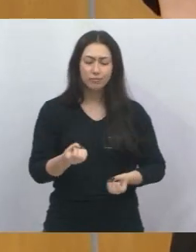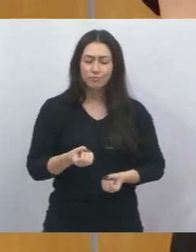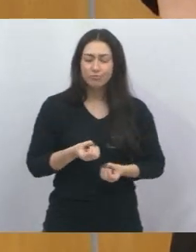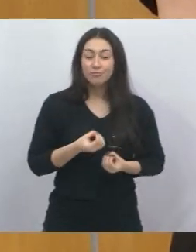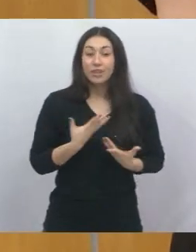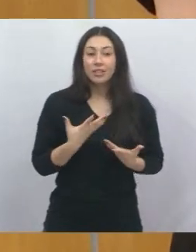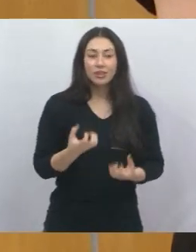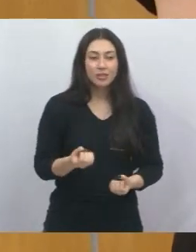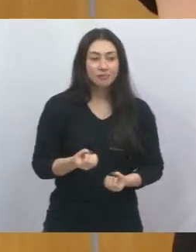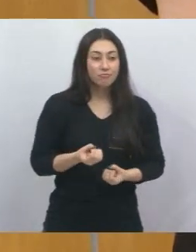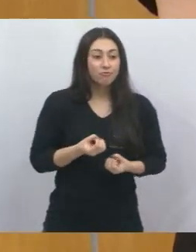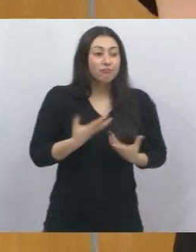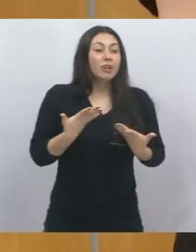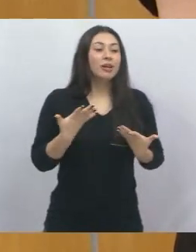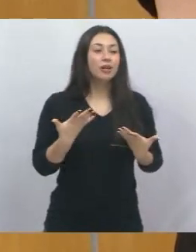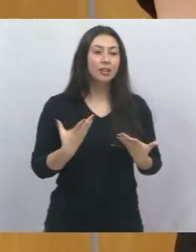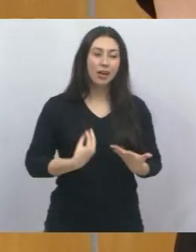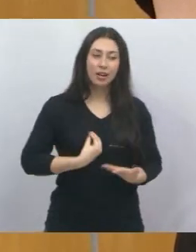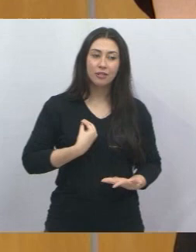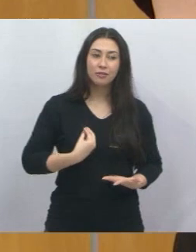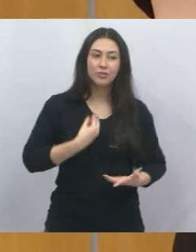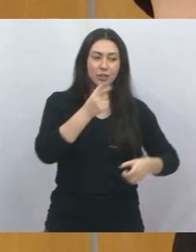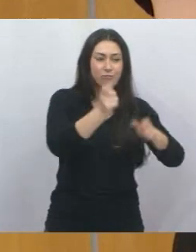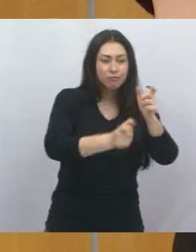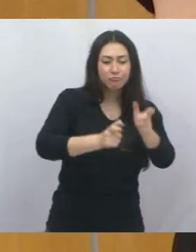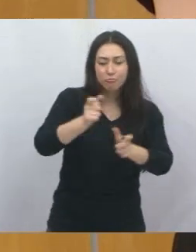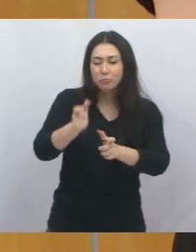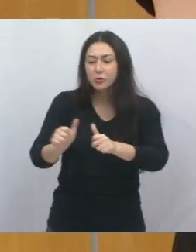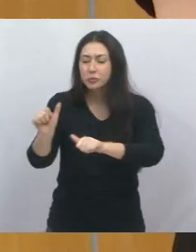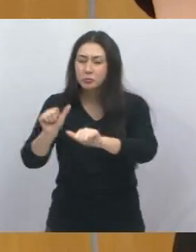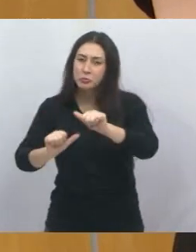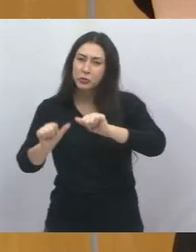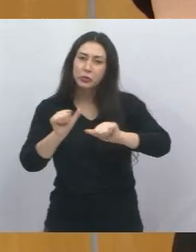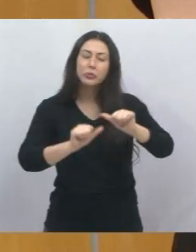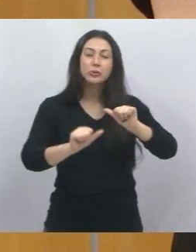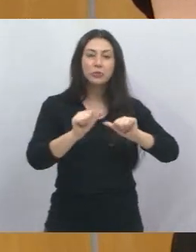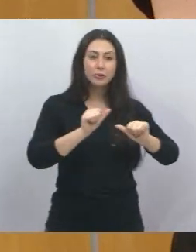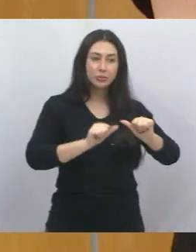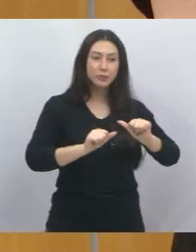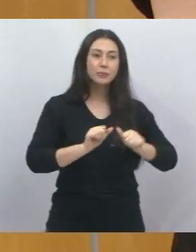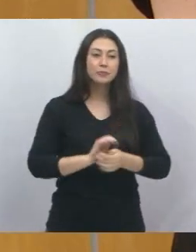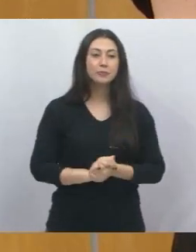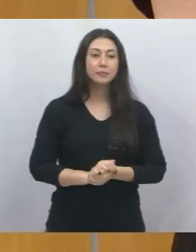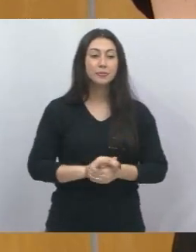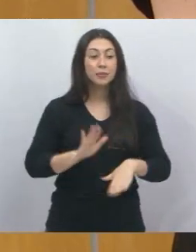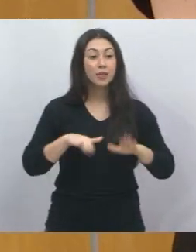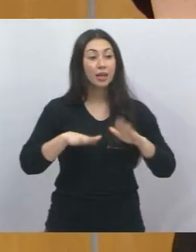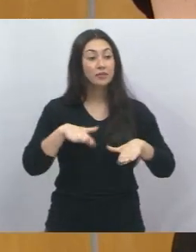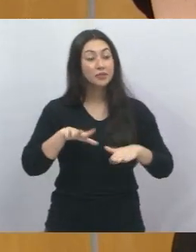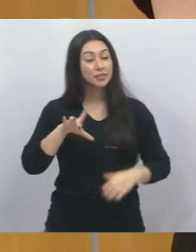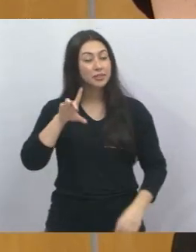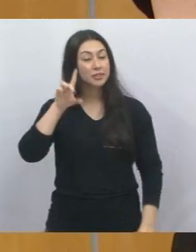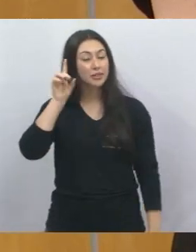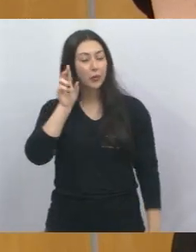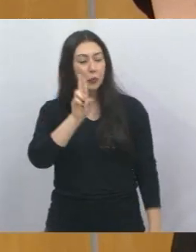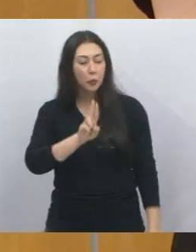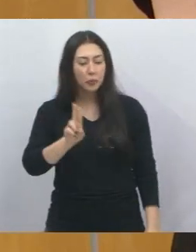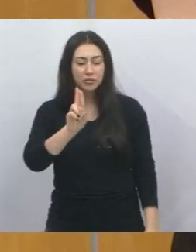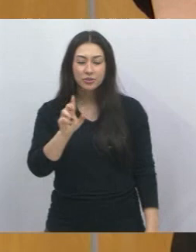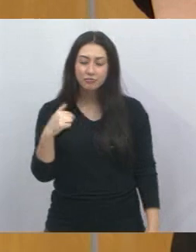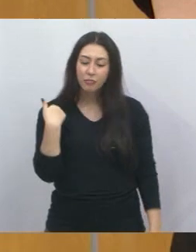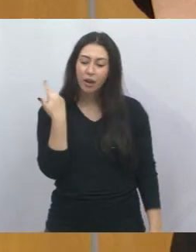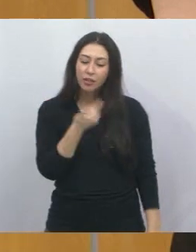inspiraram e mudou a vida de muitas pessoas que os leram. Às vezes Deus usa a gente